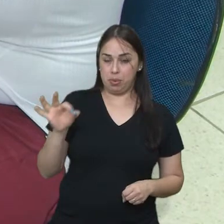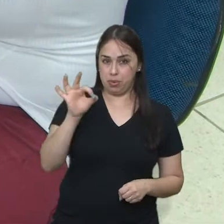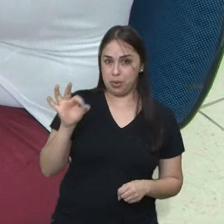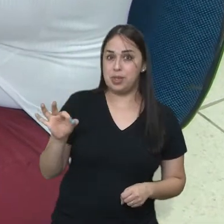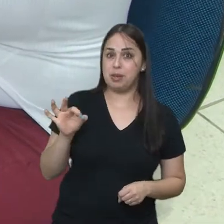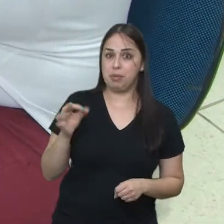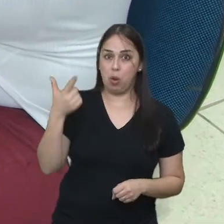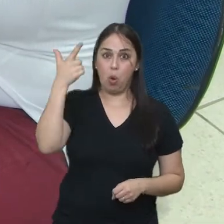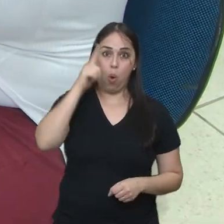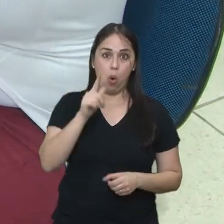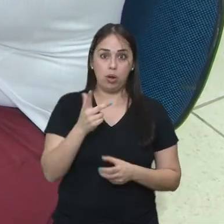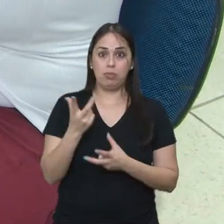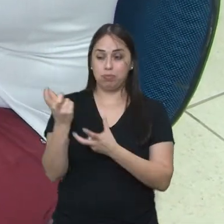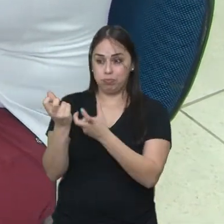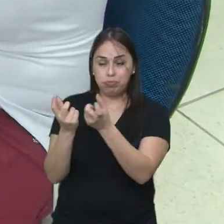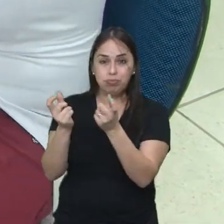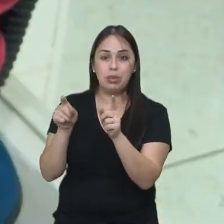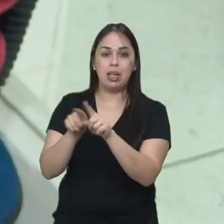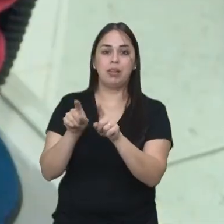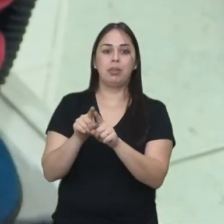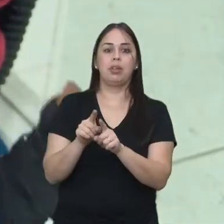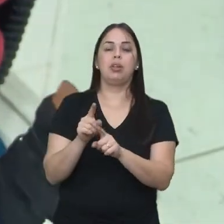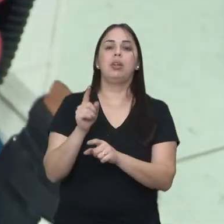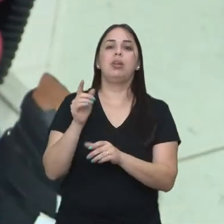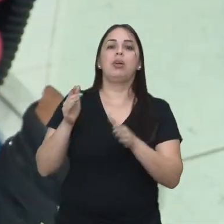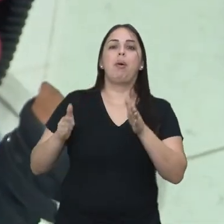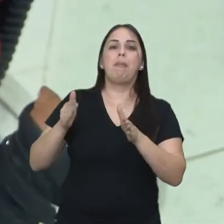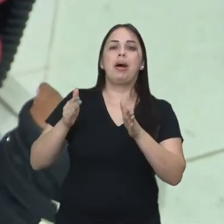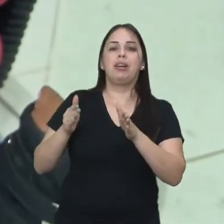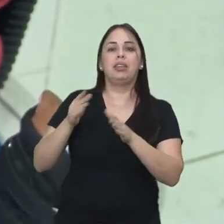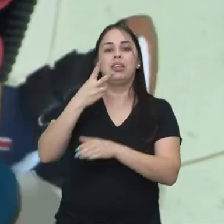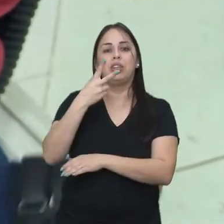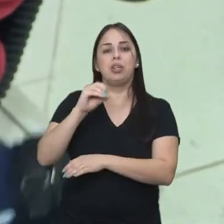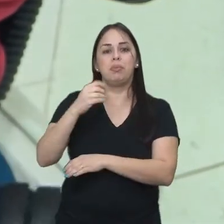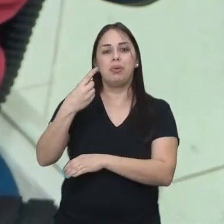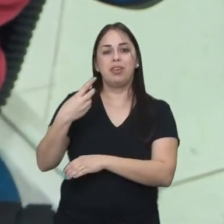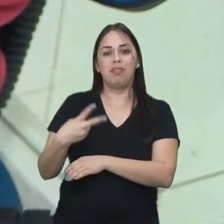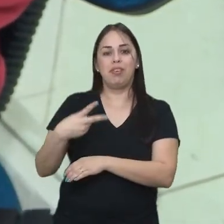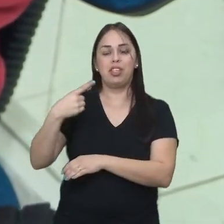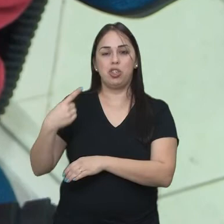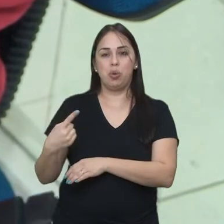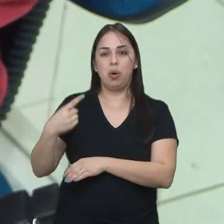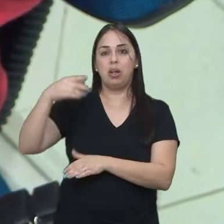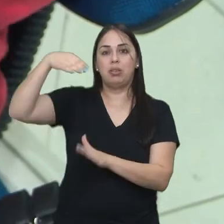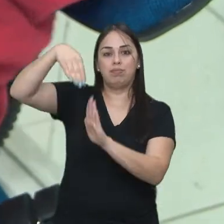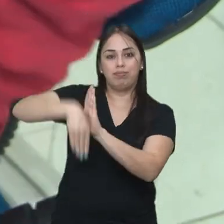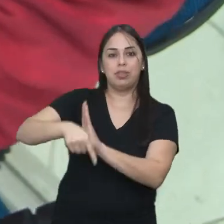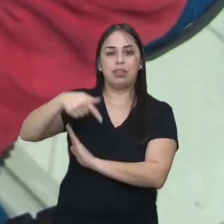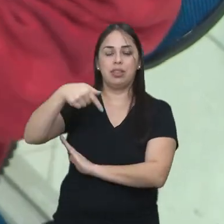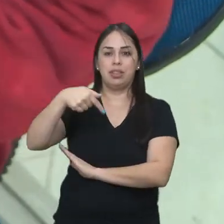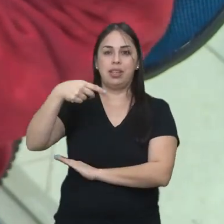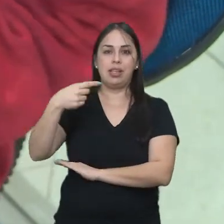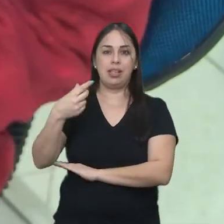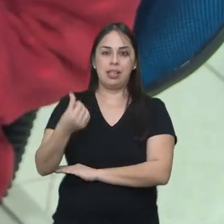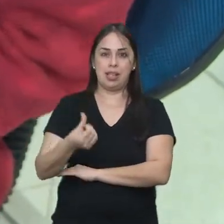88,12% do público-alvo para a pentavalente, em 2021 esse número caiu para 70,5%.